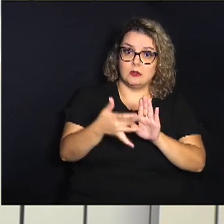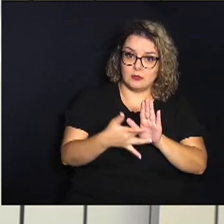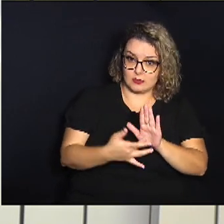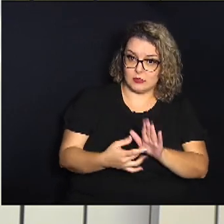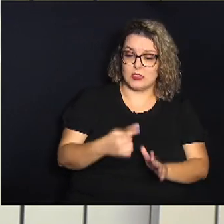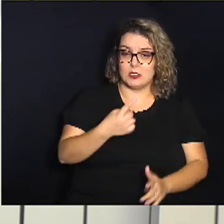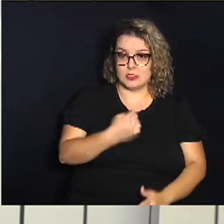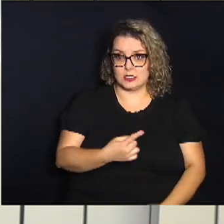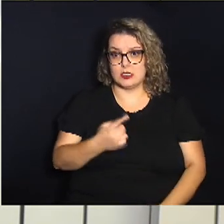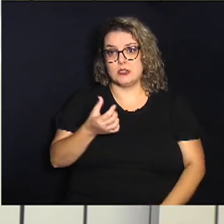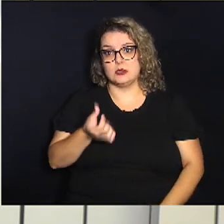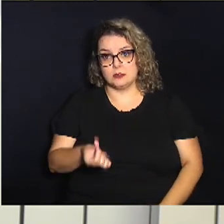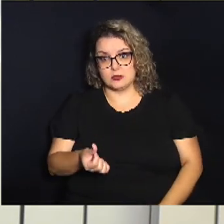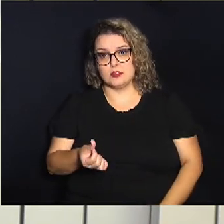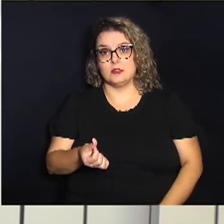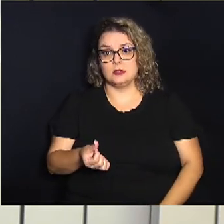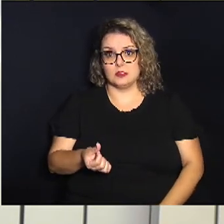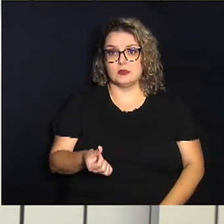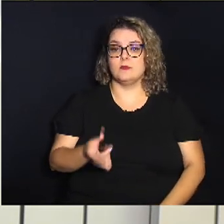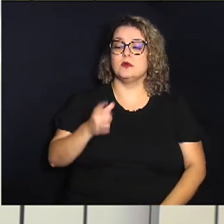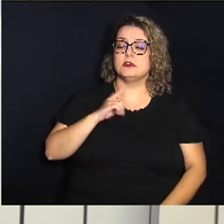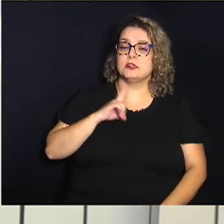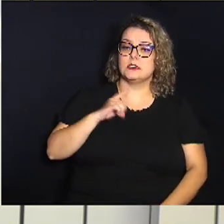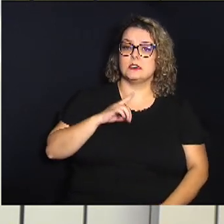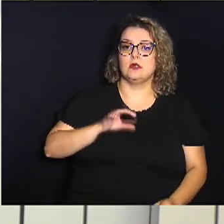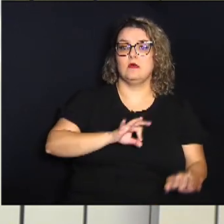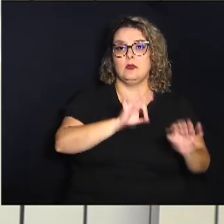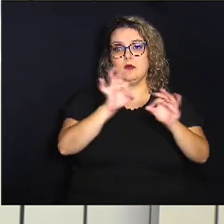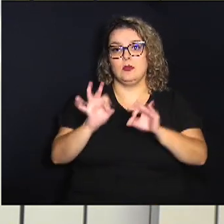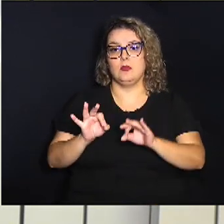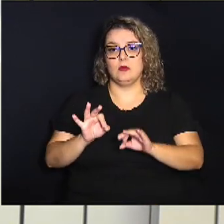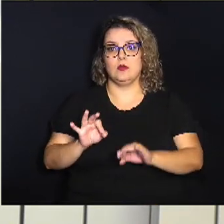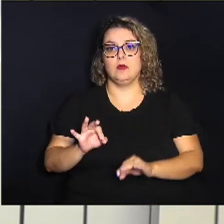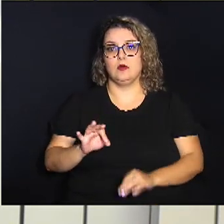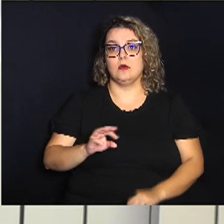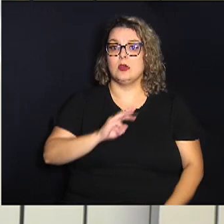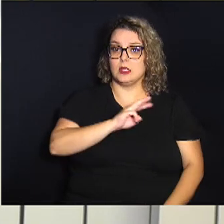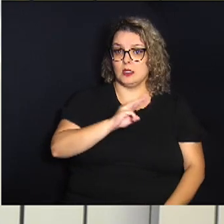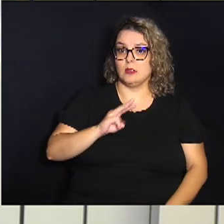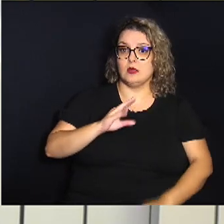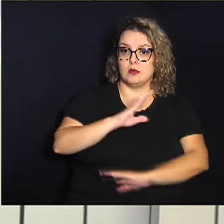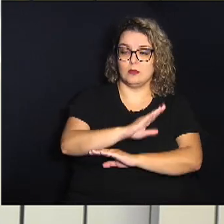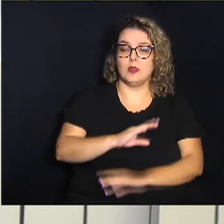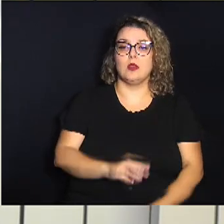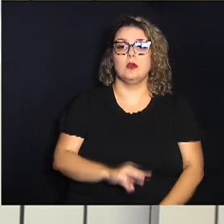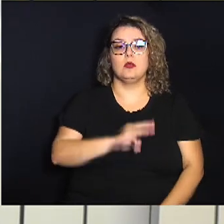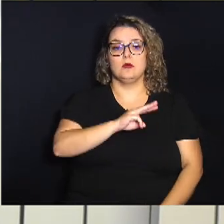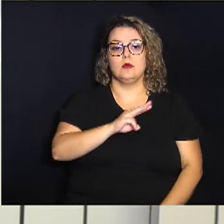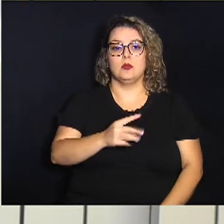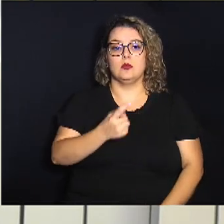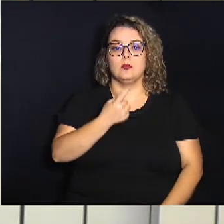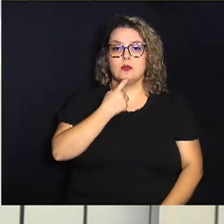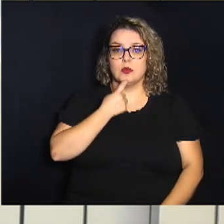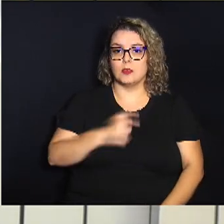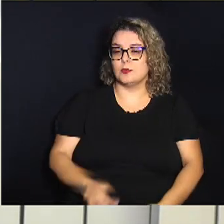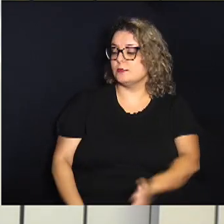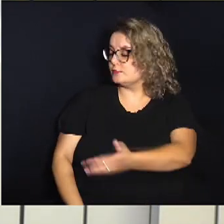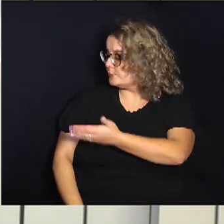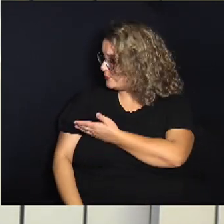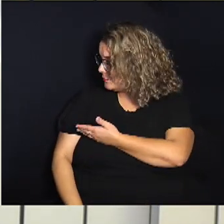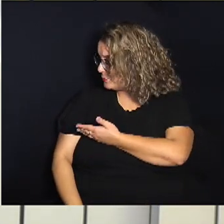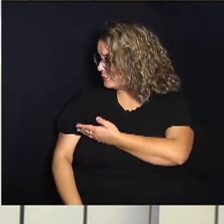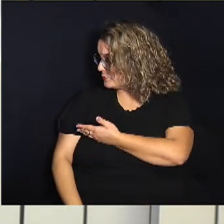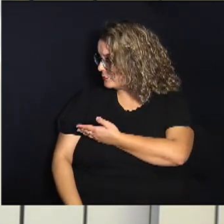16ª reunião ordinária, você pode conferir no site da Câmara, que é o www.campinas